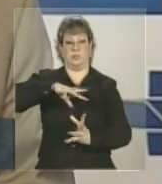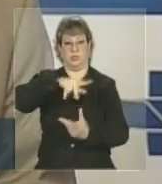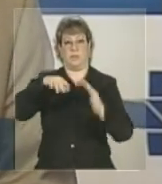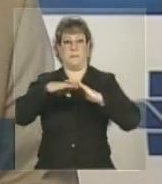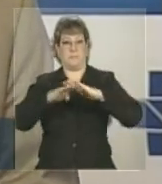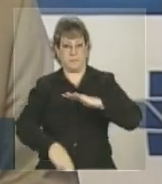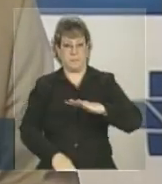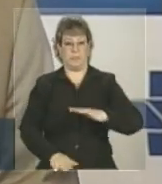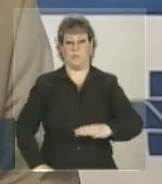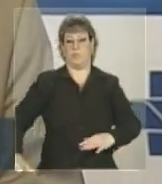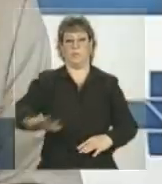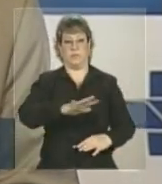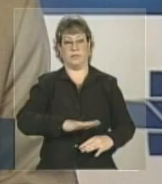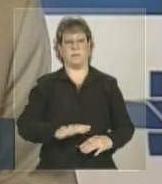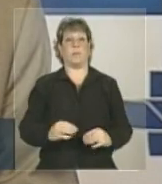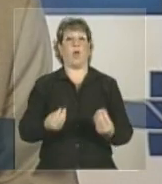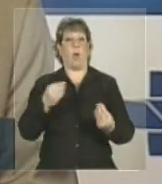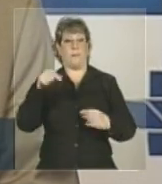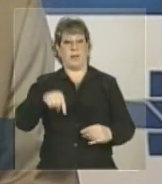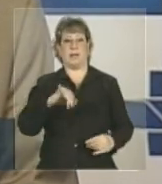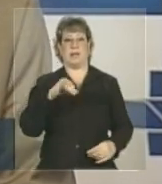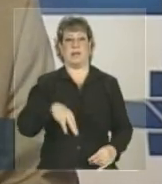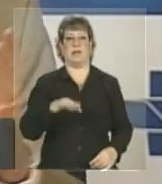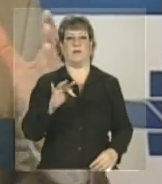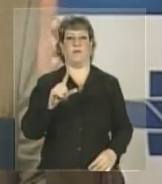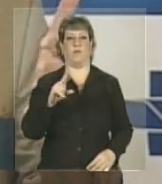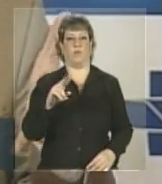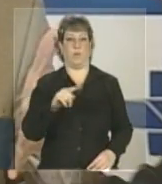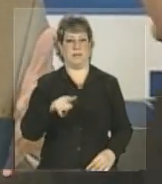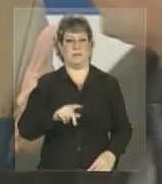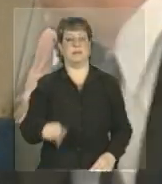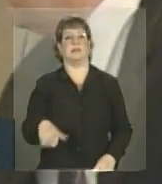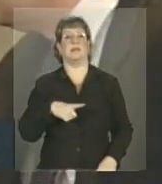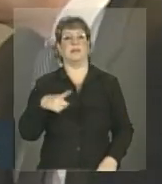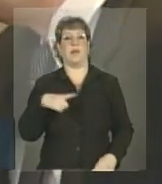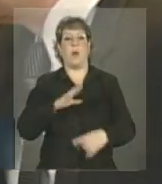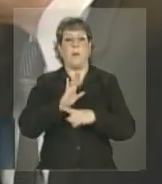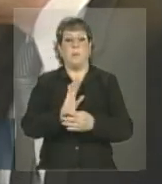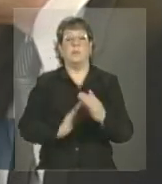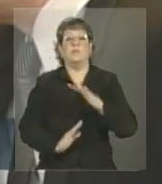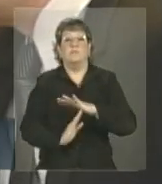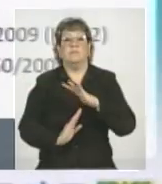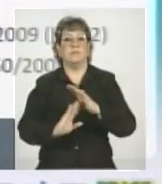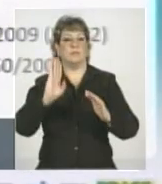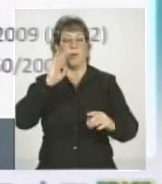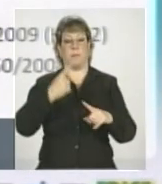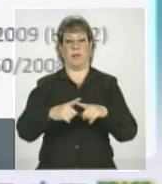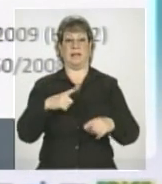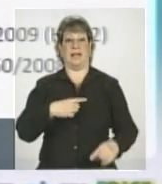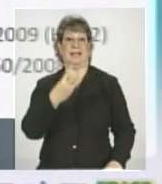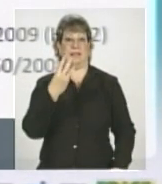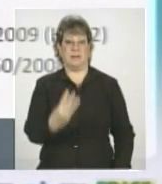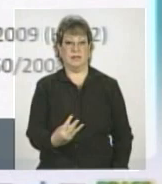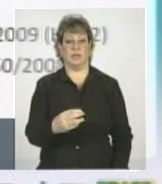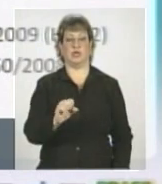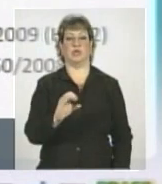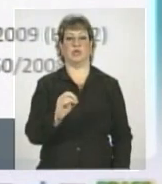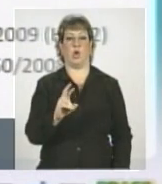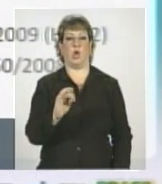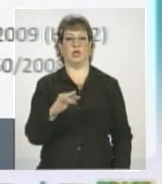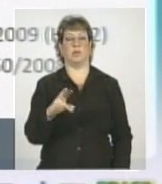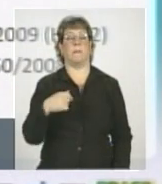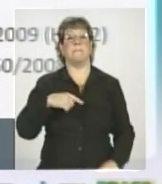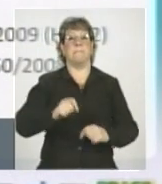A vacina de influenza, como ela dá uma proteção limitada, né, porque ela só tem os três sorotipos do vírus que